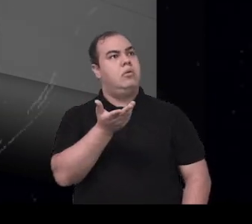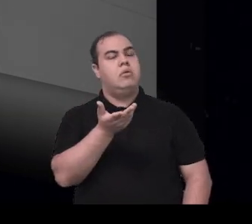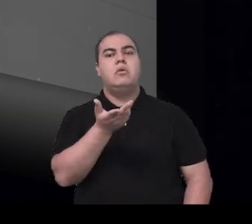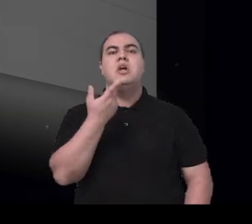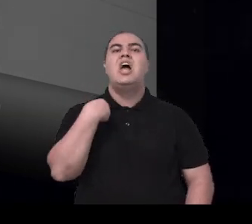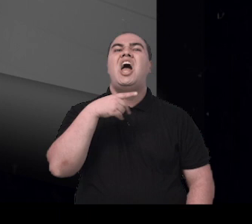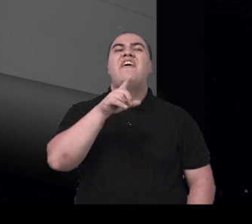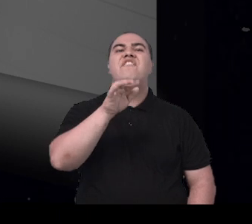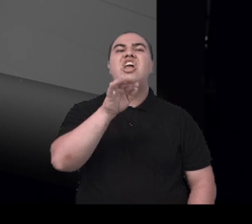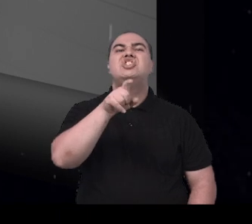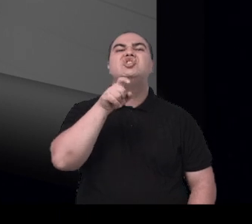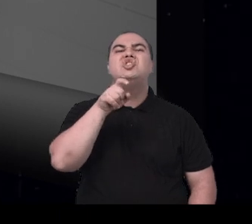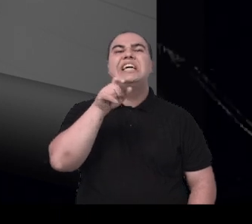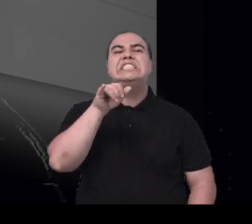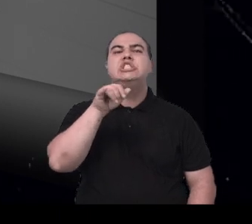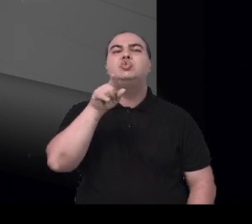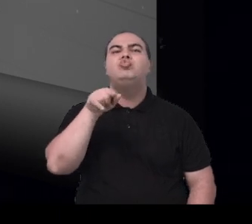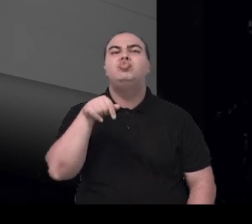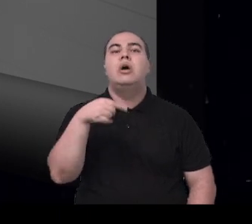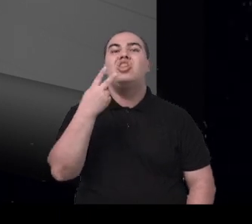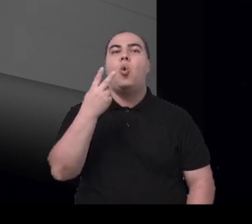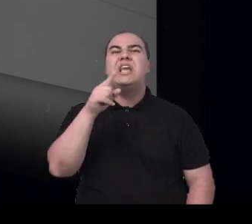começou assim.